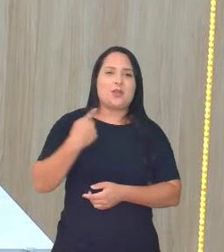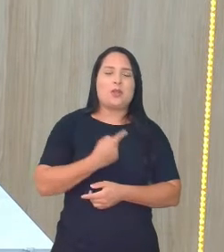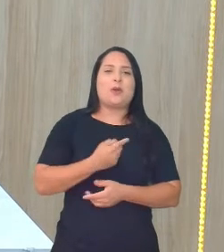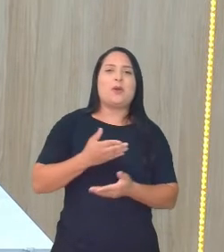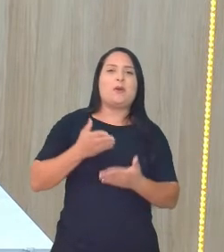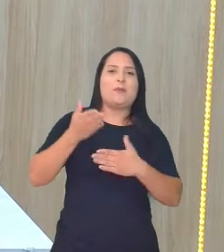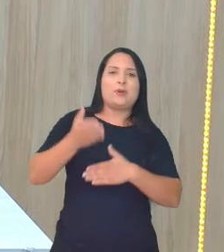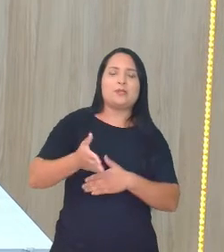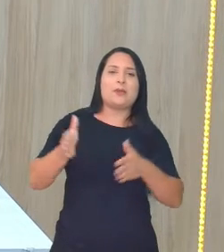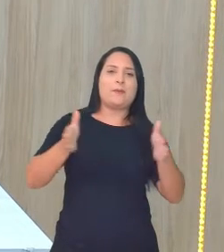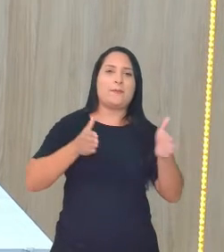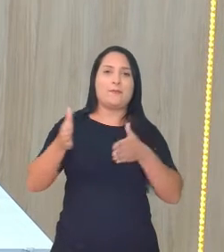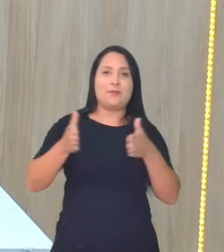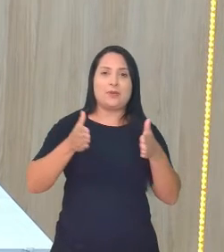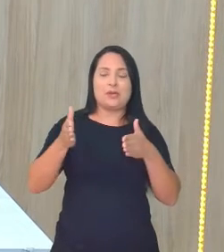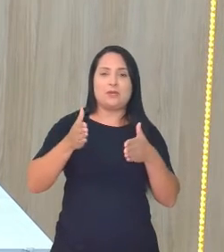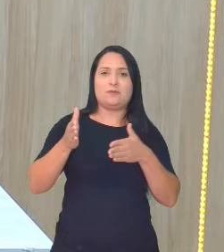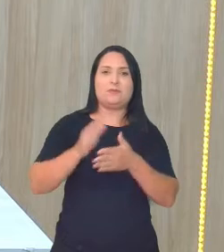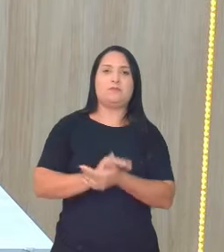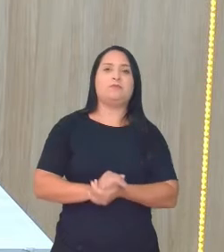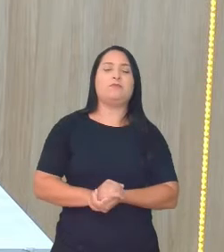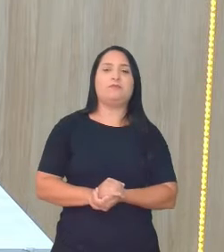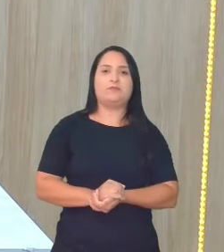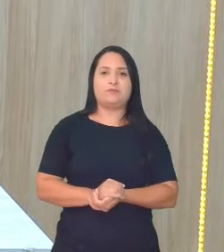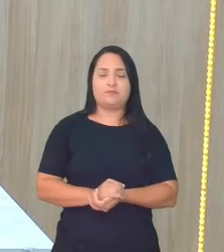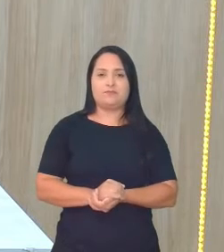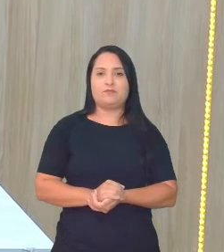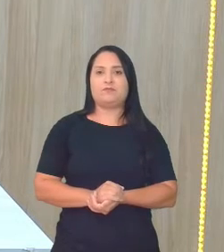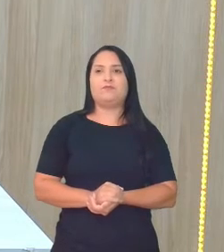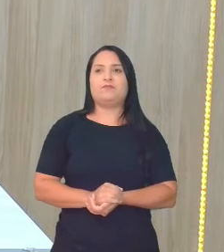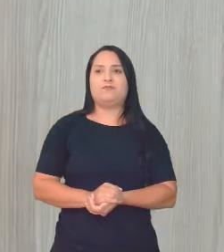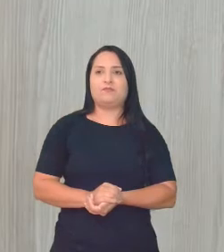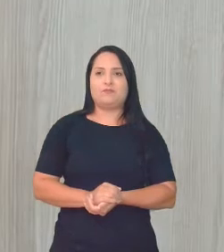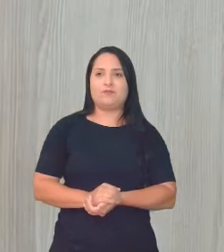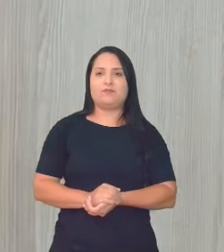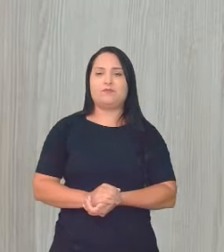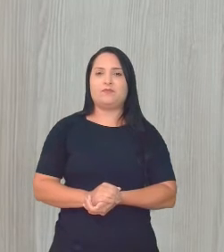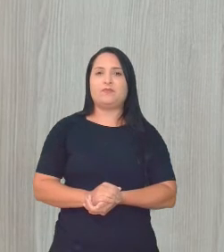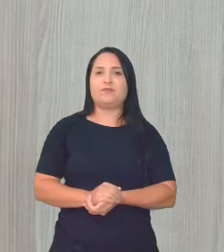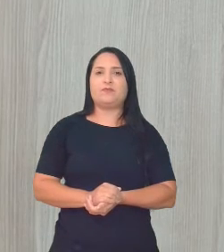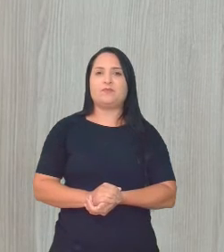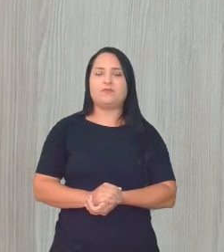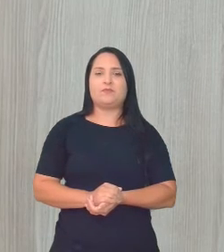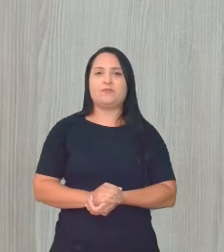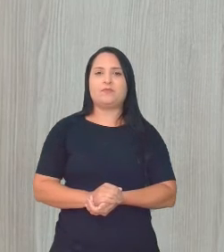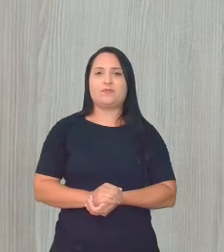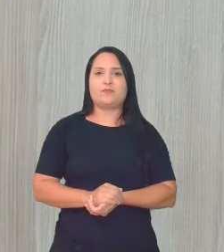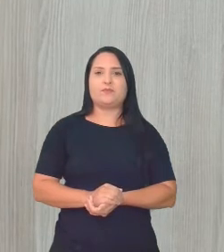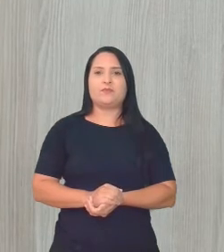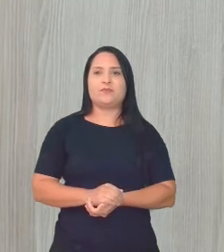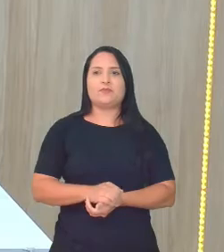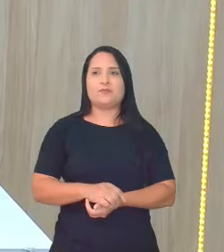período regencial. Olha só que legal, Que professor Gilson. massa!